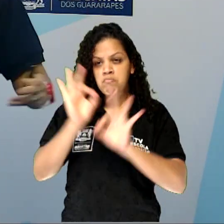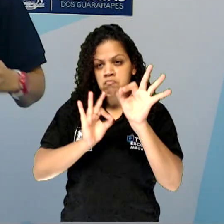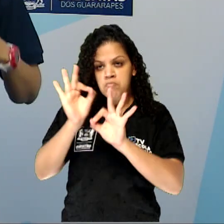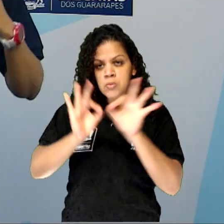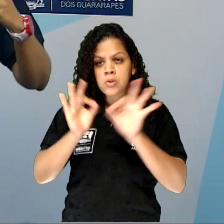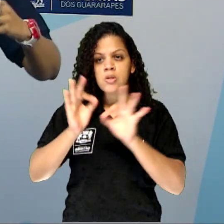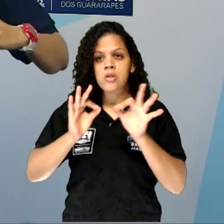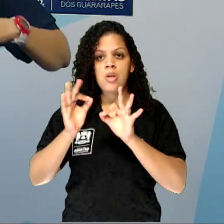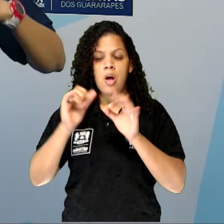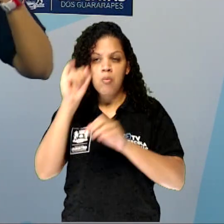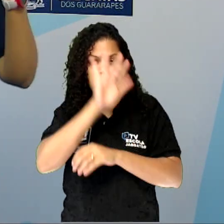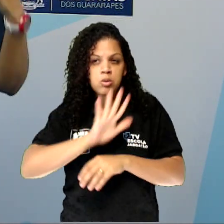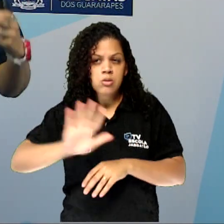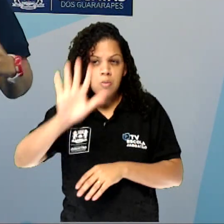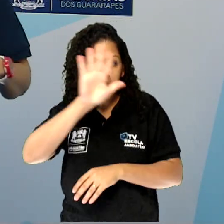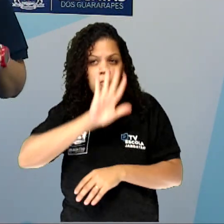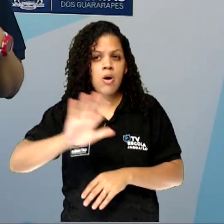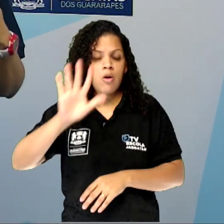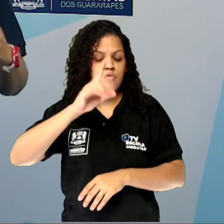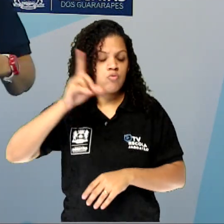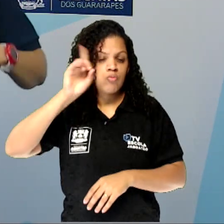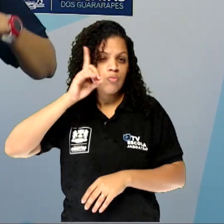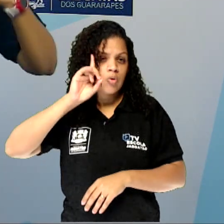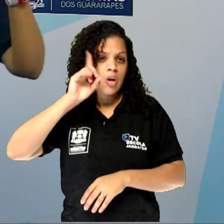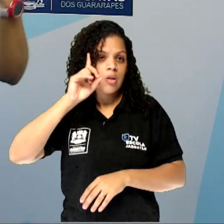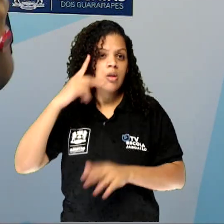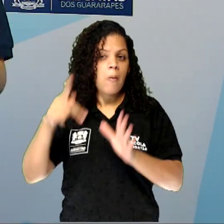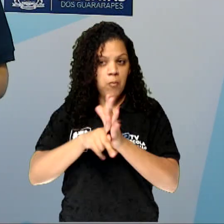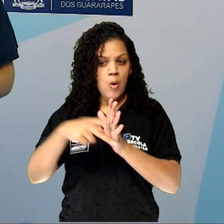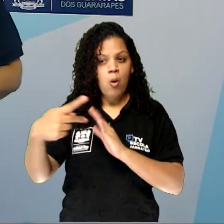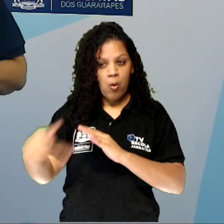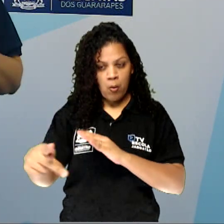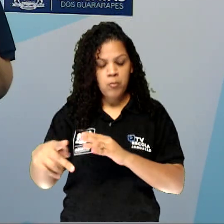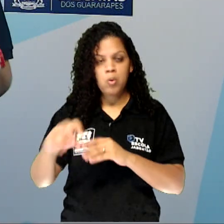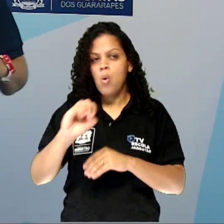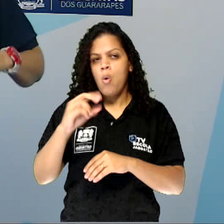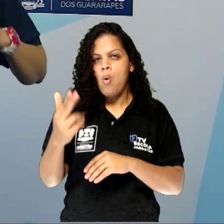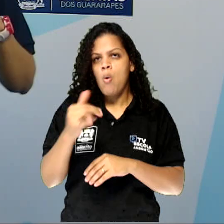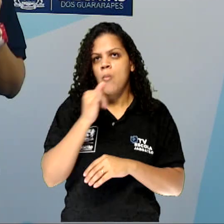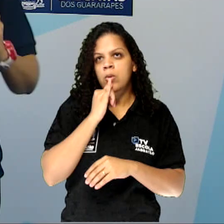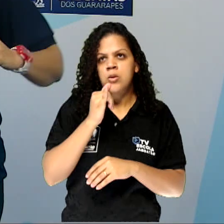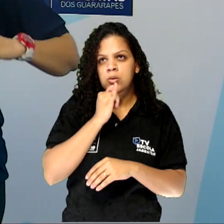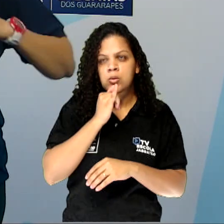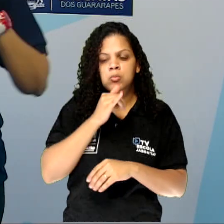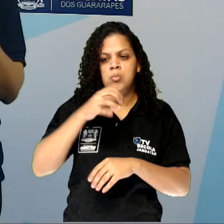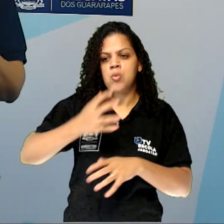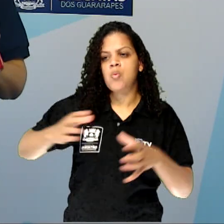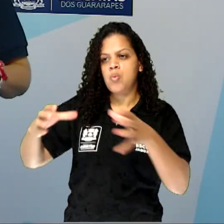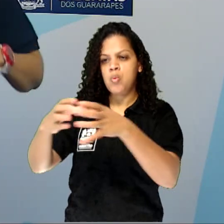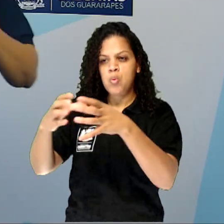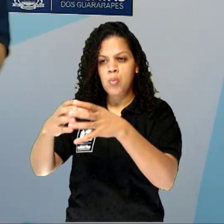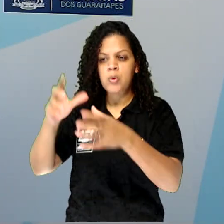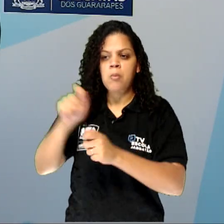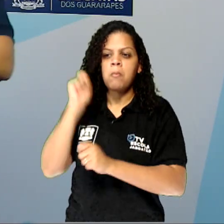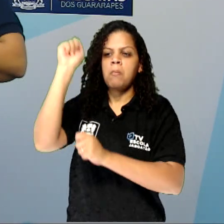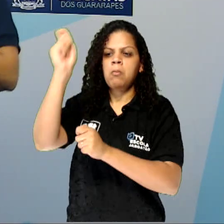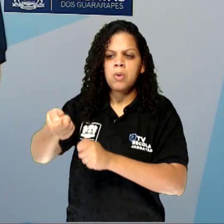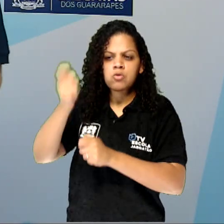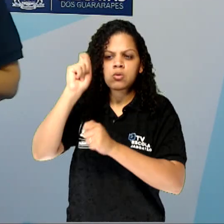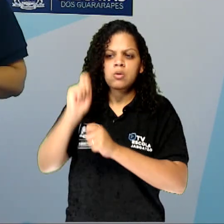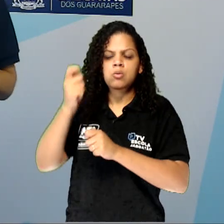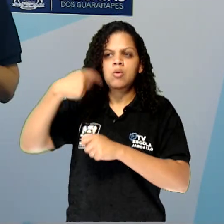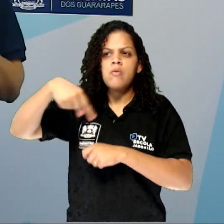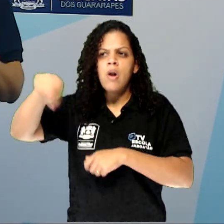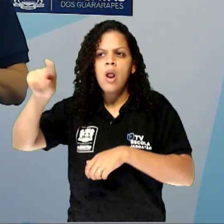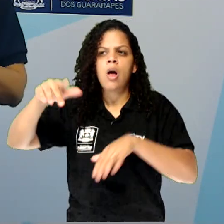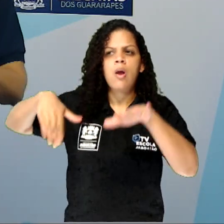cotidiano. Vou fazer uma imagem assim dos pescadores, né? Assim, vou aqui, né, para a Praia de Candeias, por